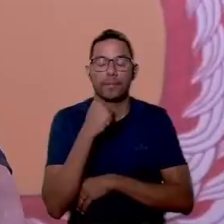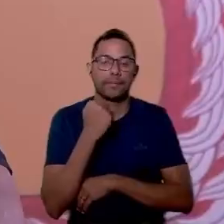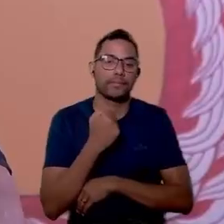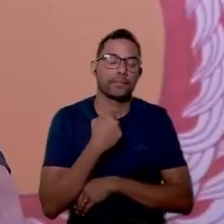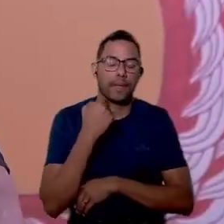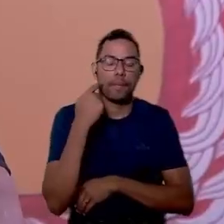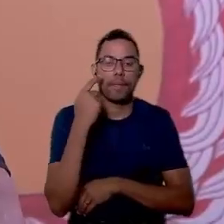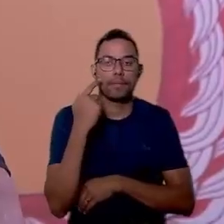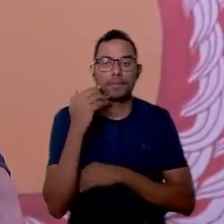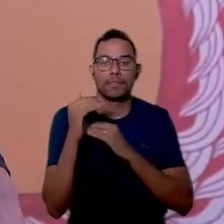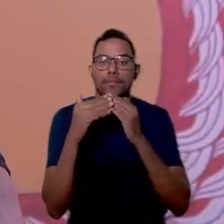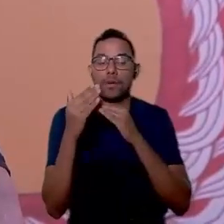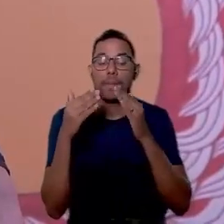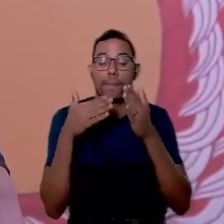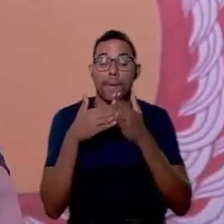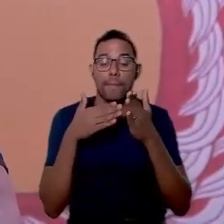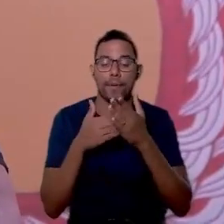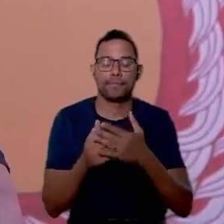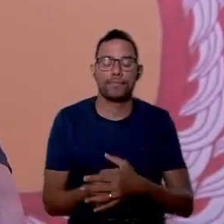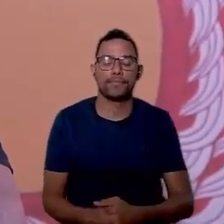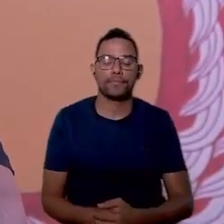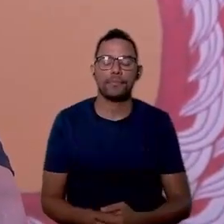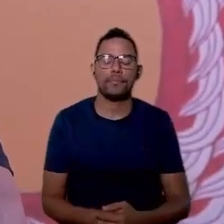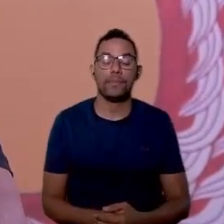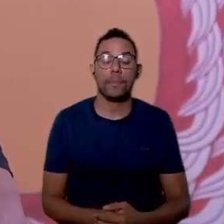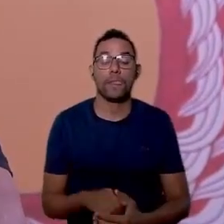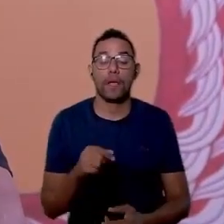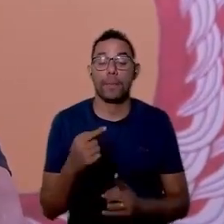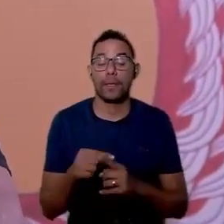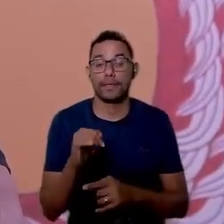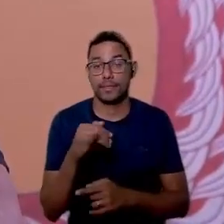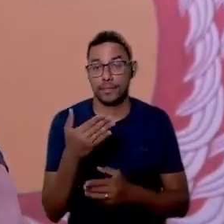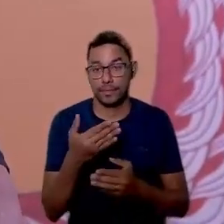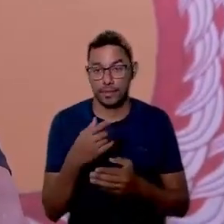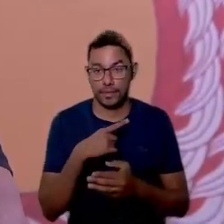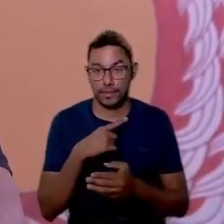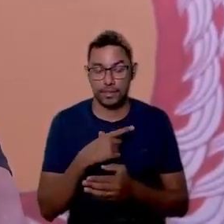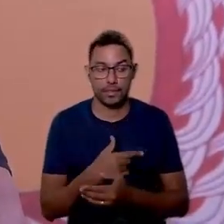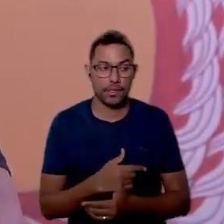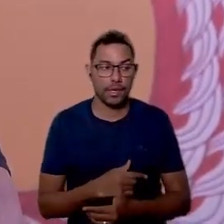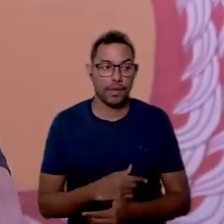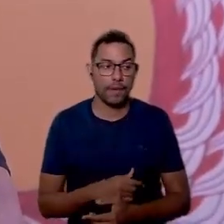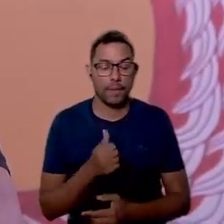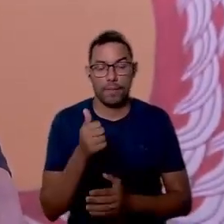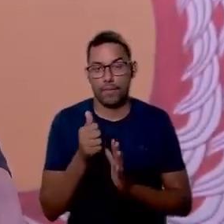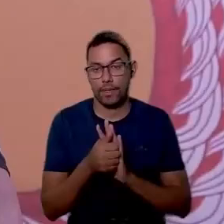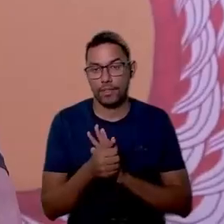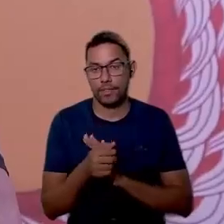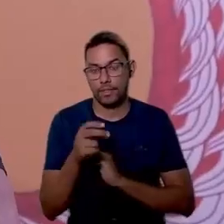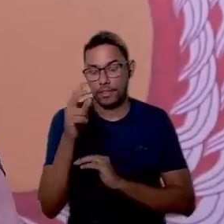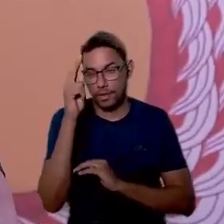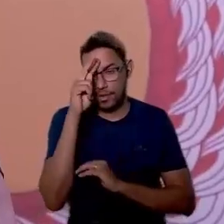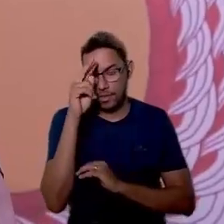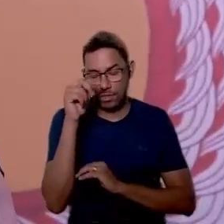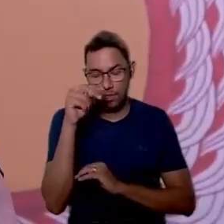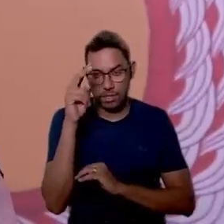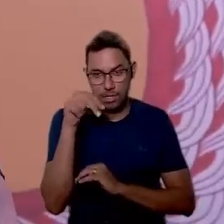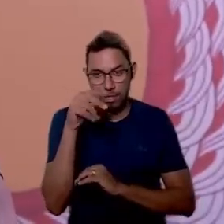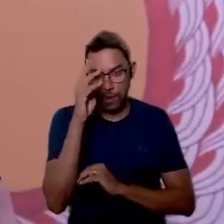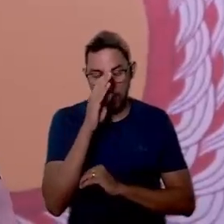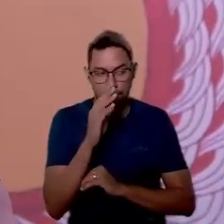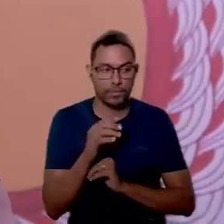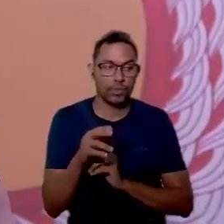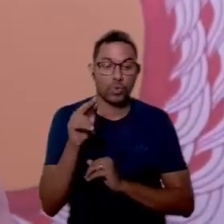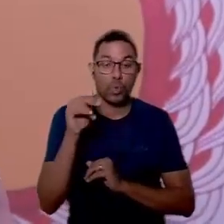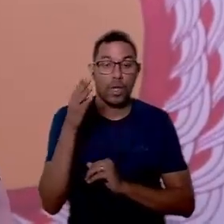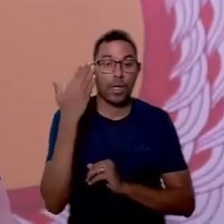que esse processo se interrompa. Né? Porque se hoje eu tenho, pela primeira vez na história do Brasil, nunca antes na história do